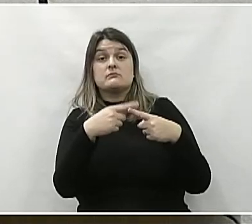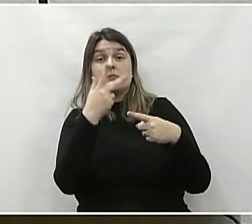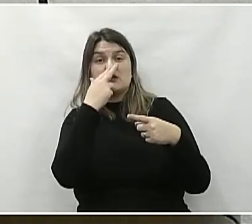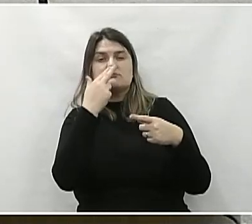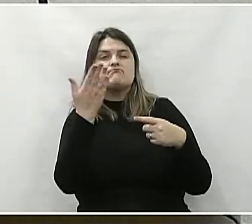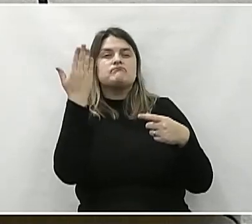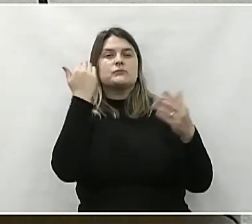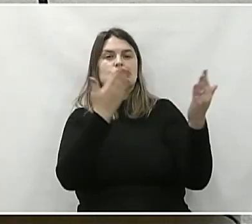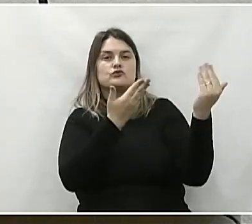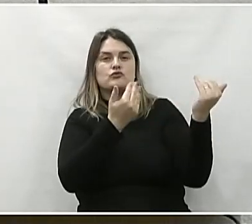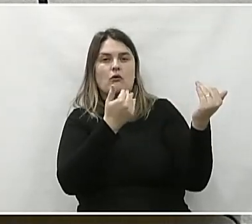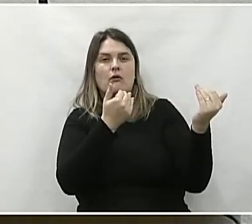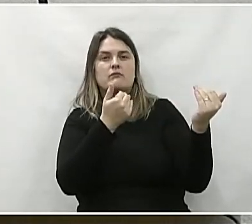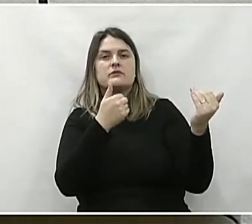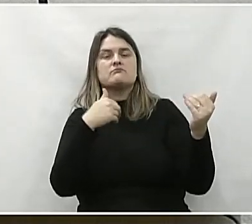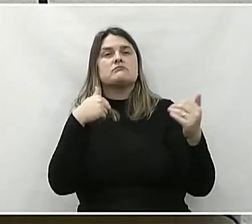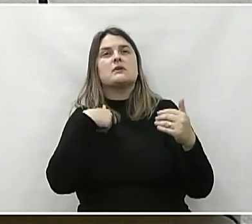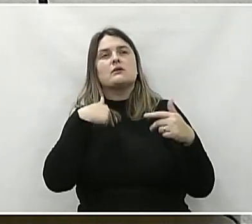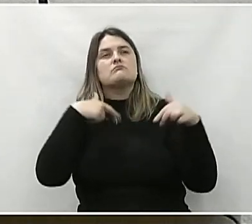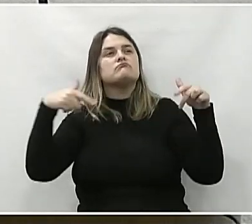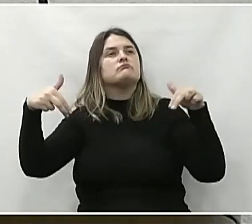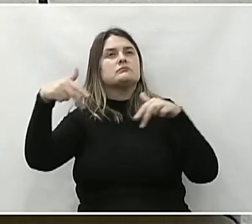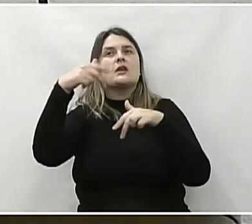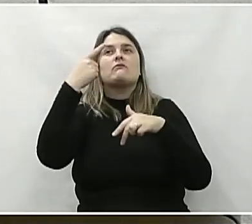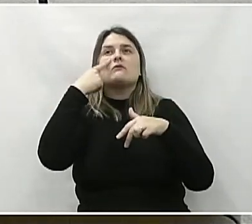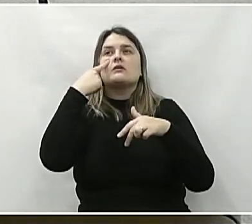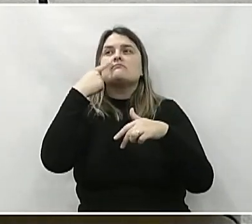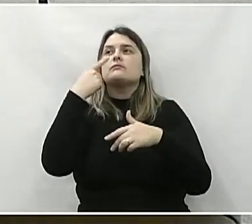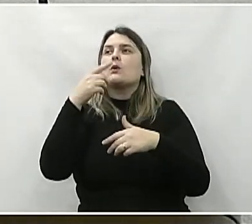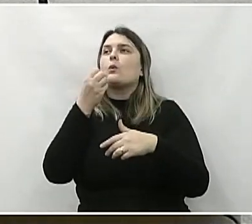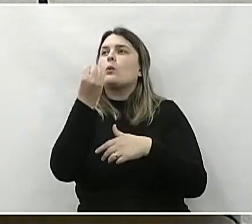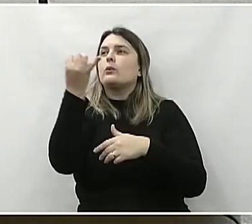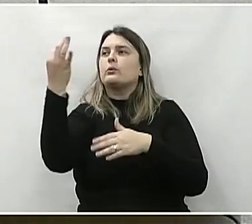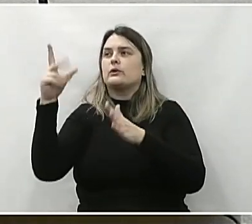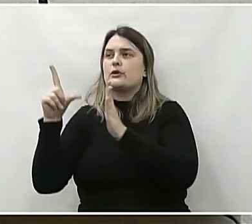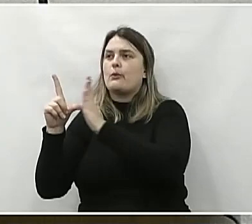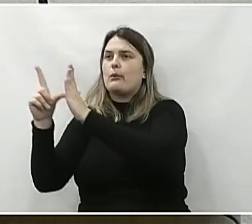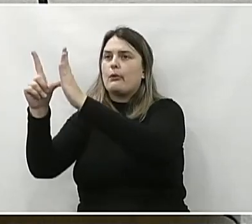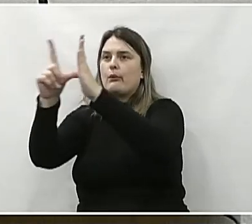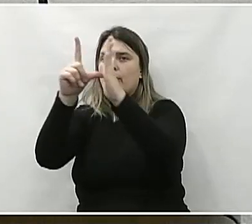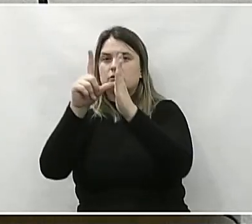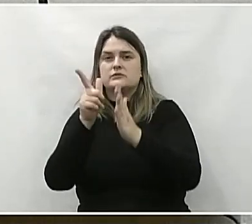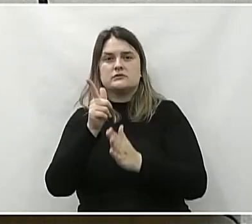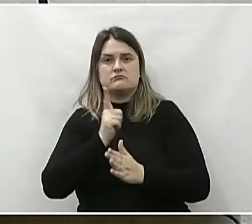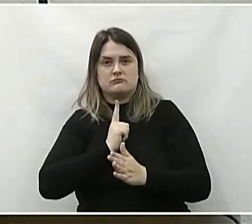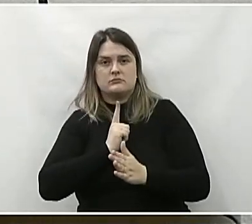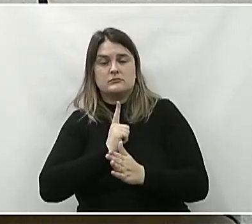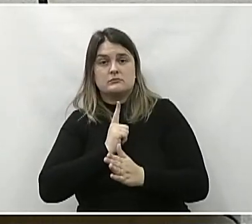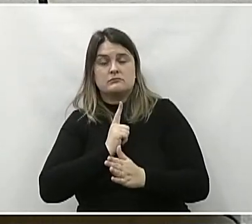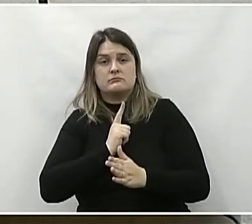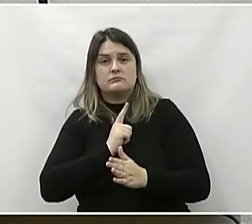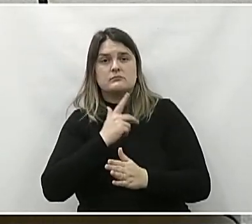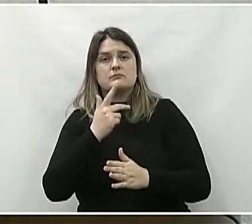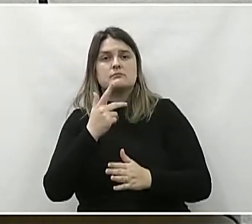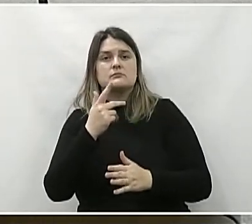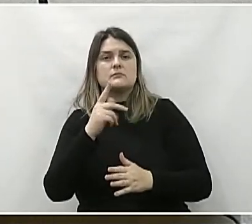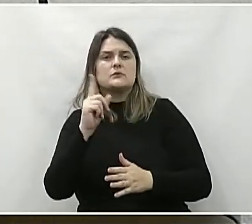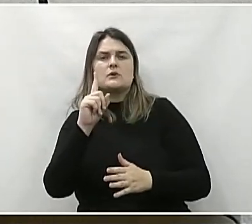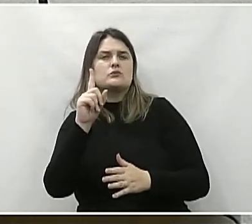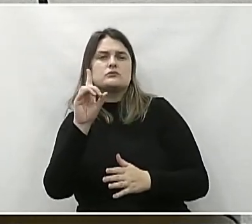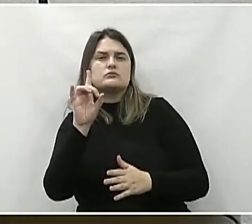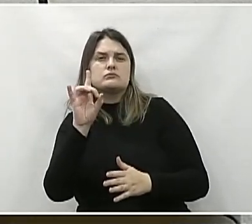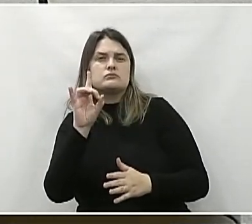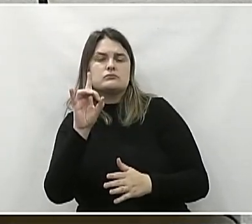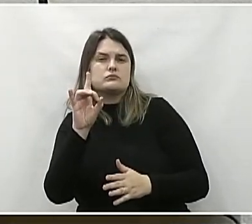jovens ao caminhar no distrito de São Cristóvão quantos comércios que hoje tem Ah e não não